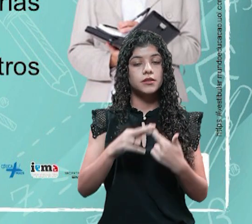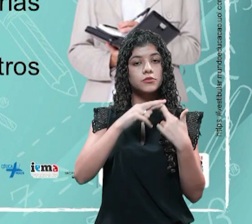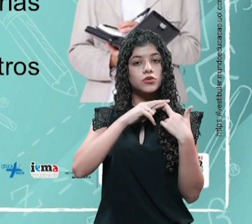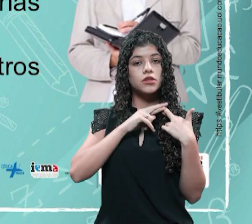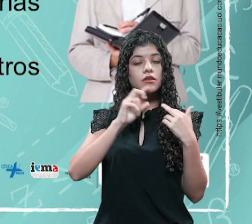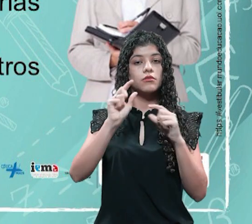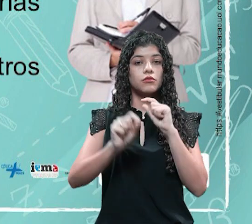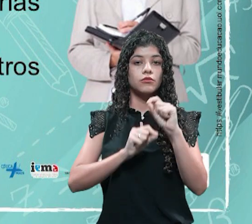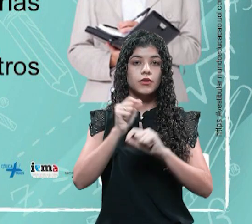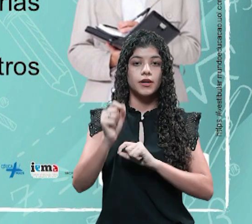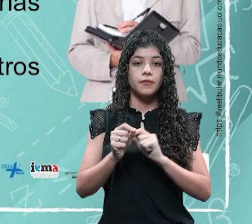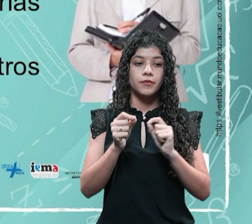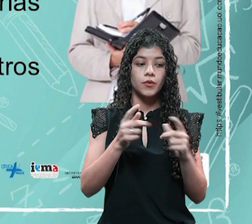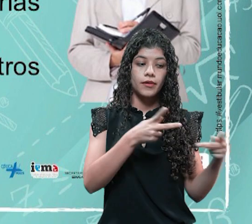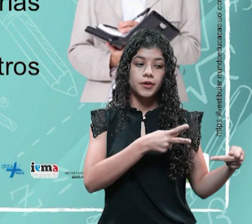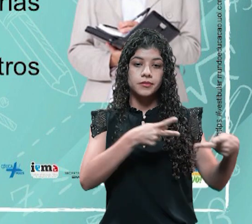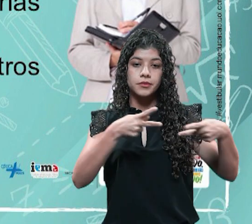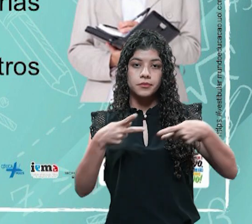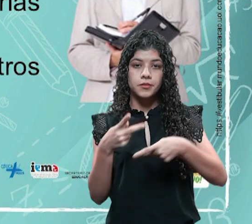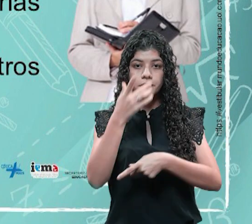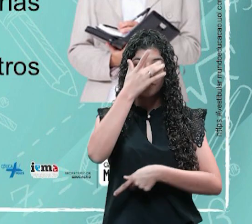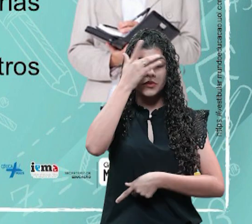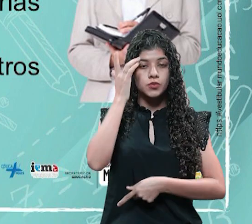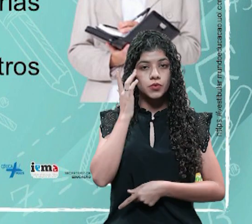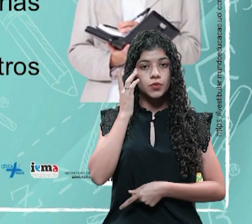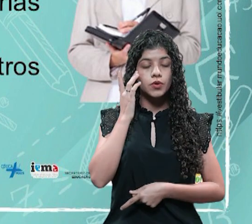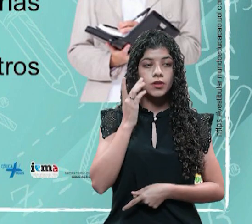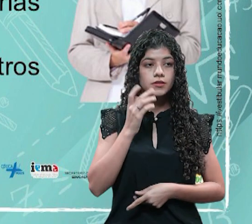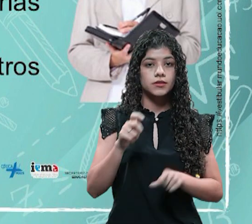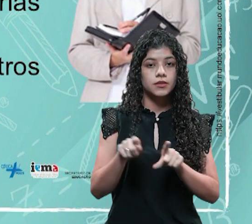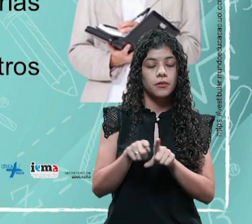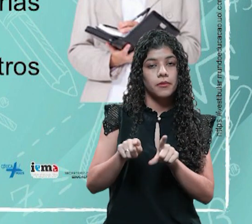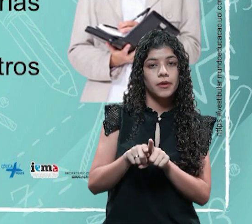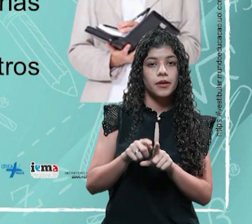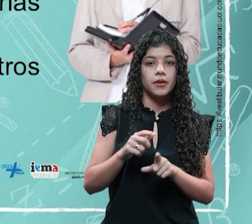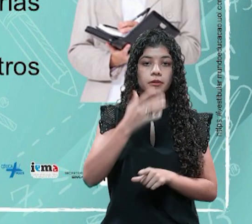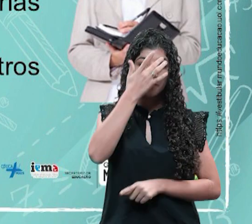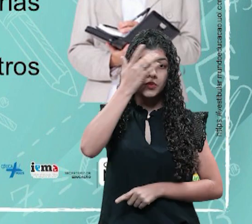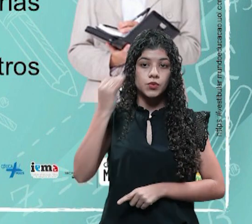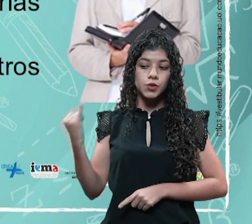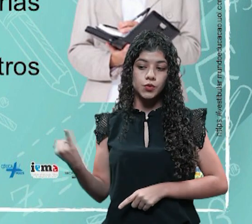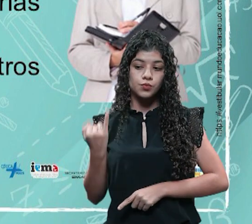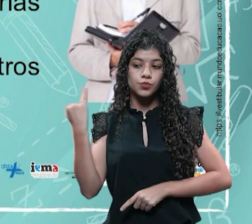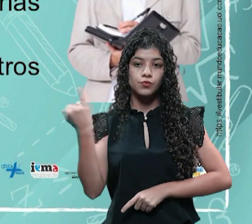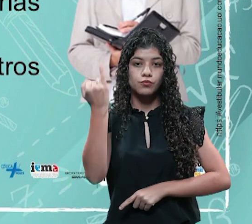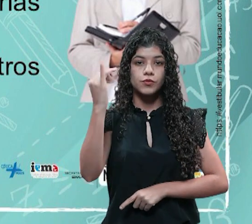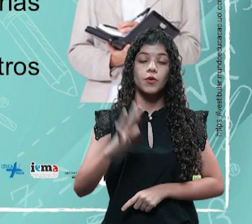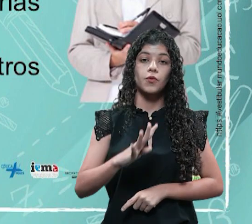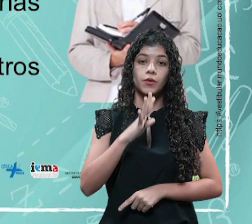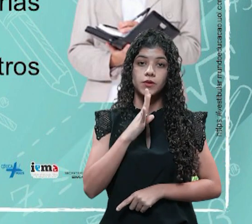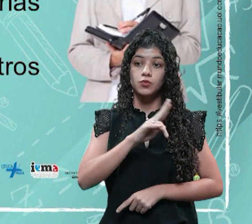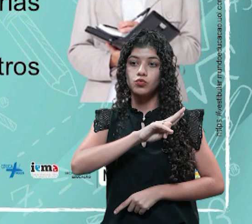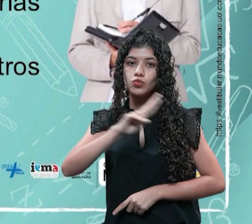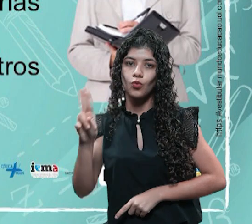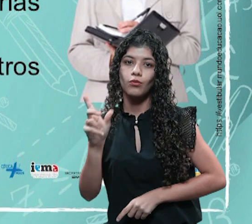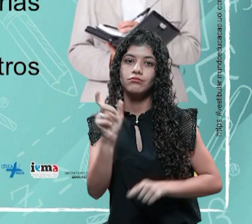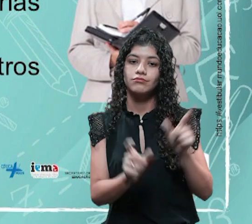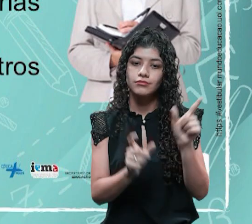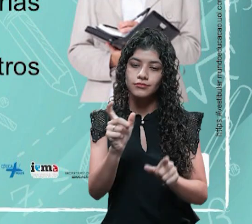por quê? Por recepcionar os participantes, convidados e autoridades. Ela tem que conhecer o nome dessas